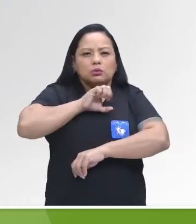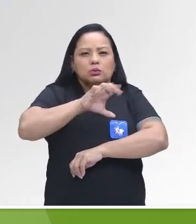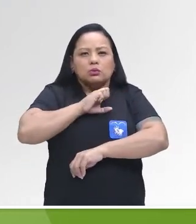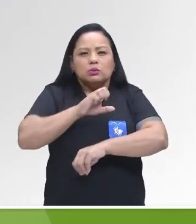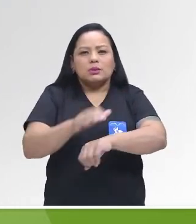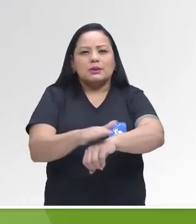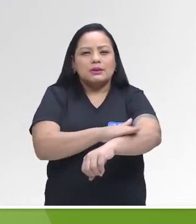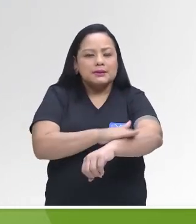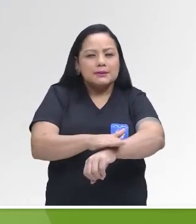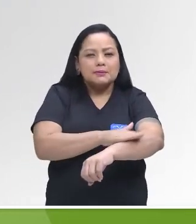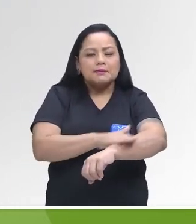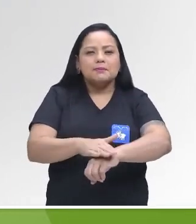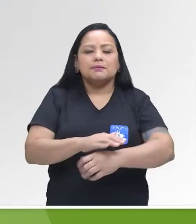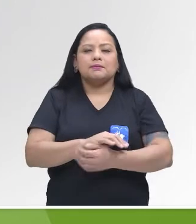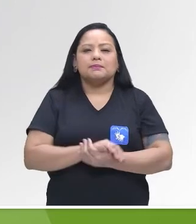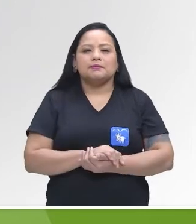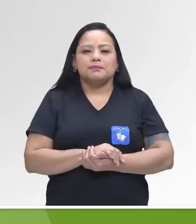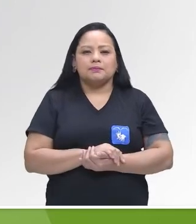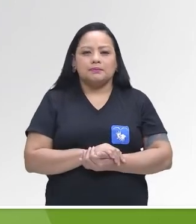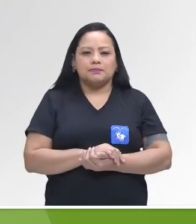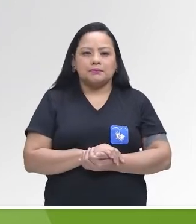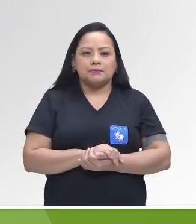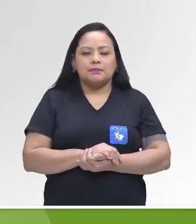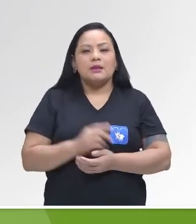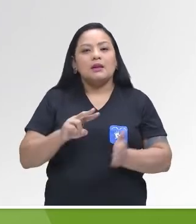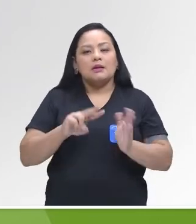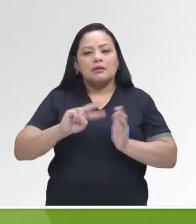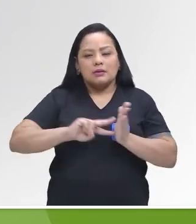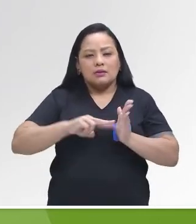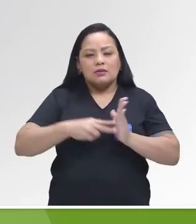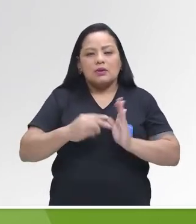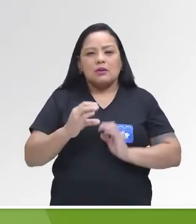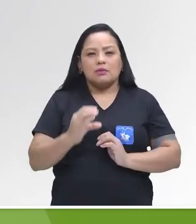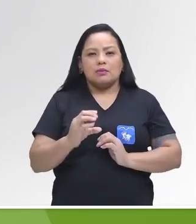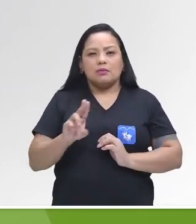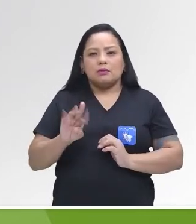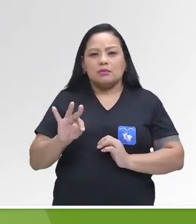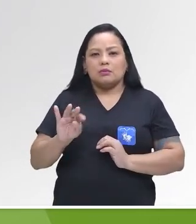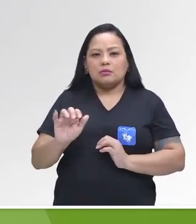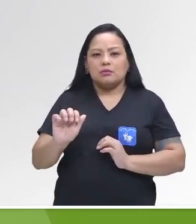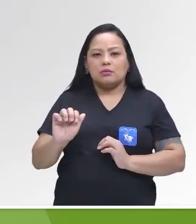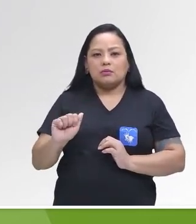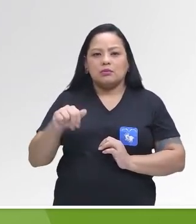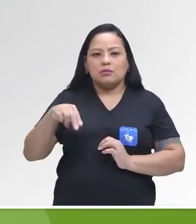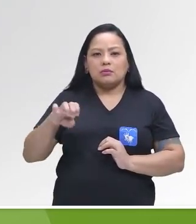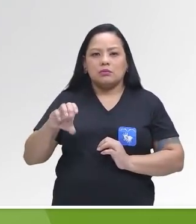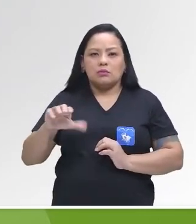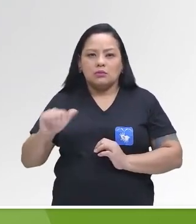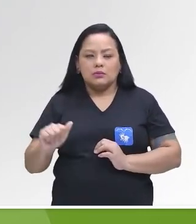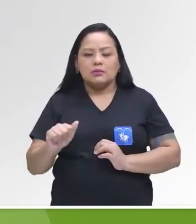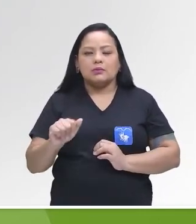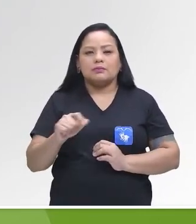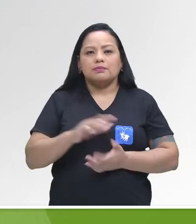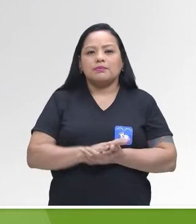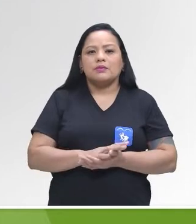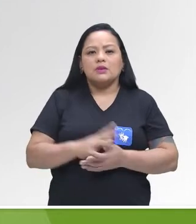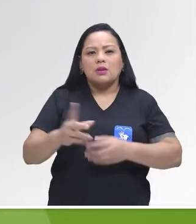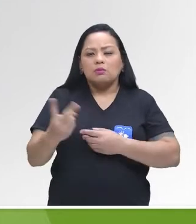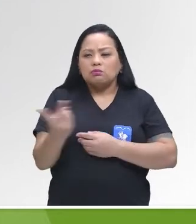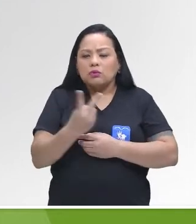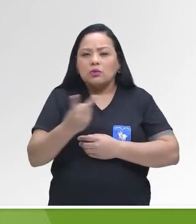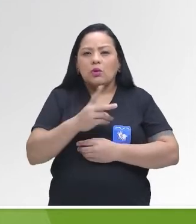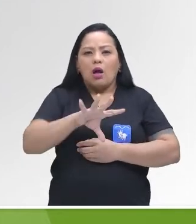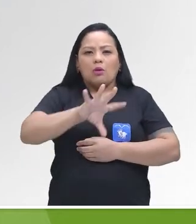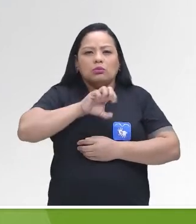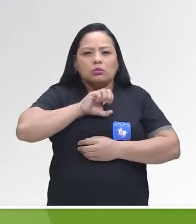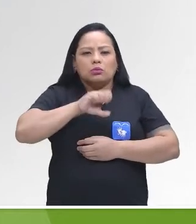cutânea, né? Que é pela pele, ok? E aí elas vão se complementar. Então,